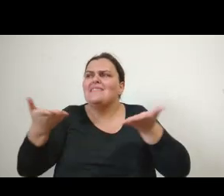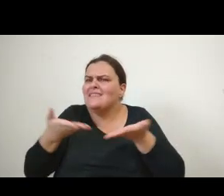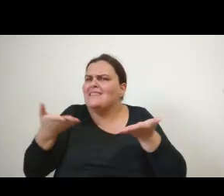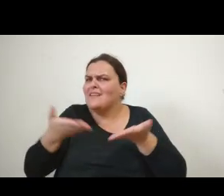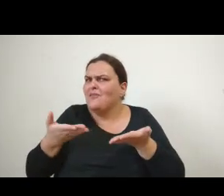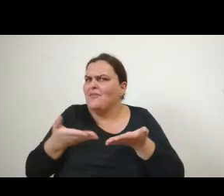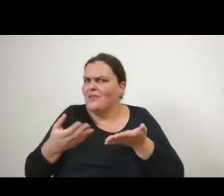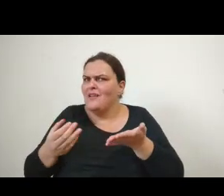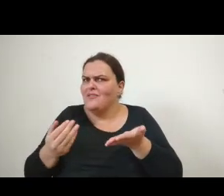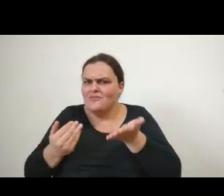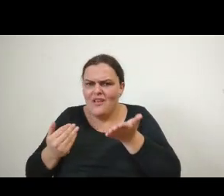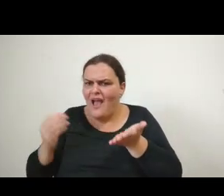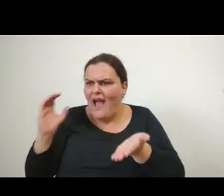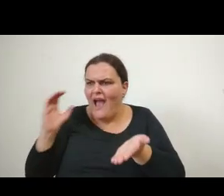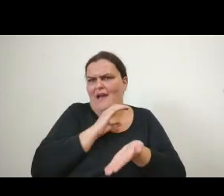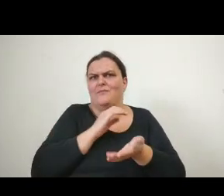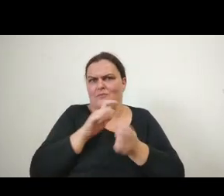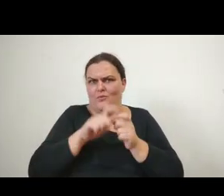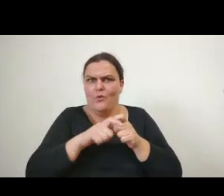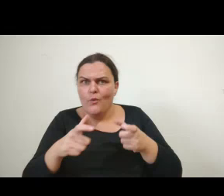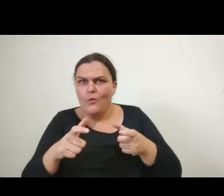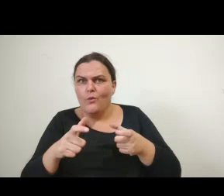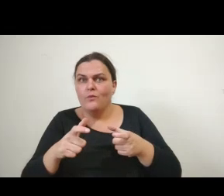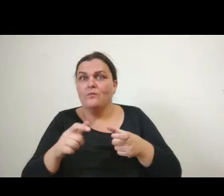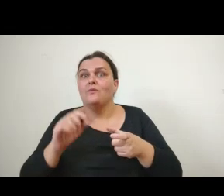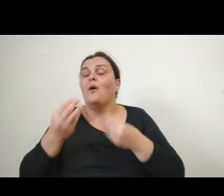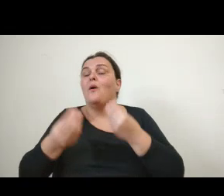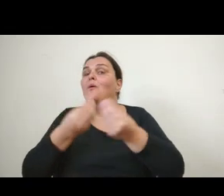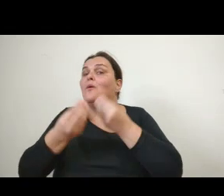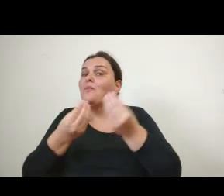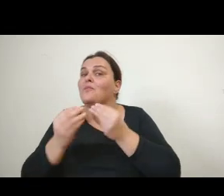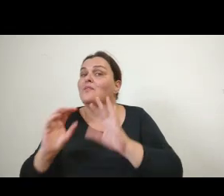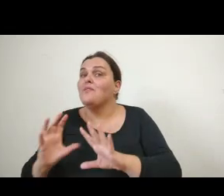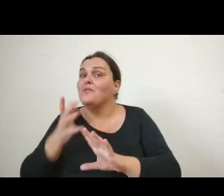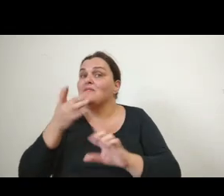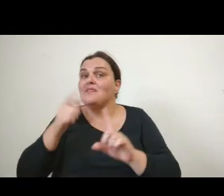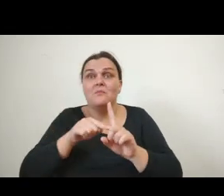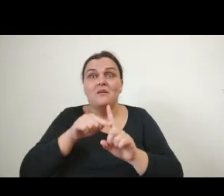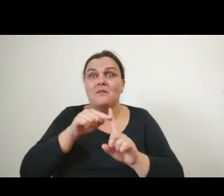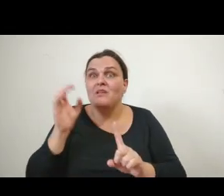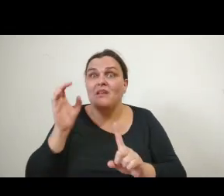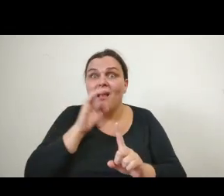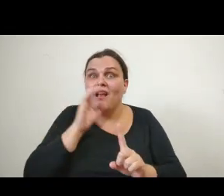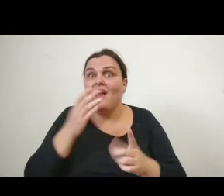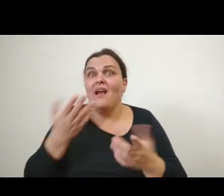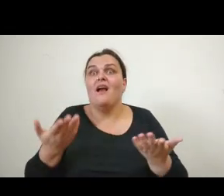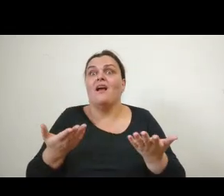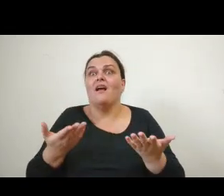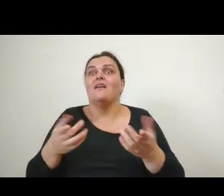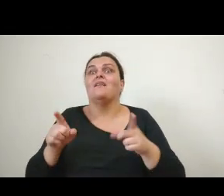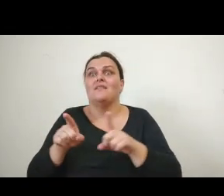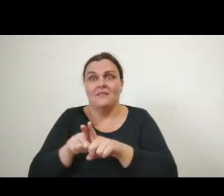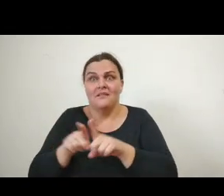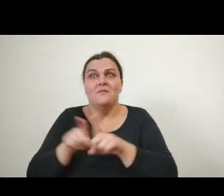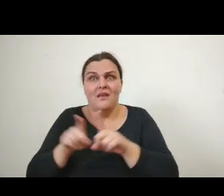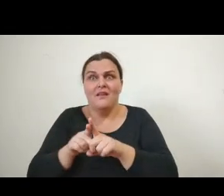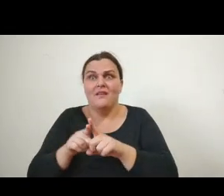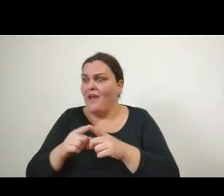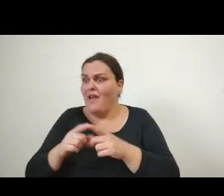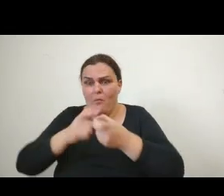né, ainda mais acelerado, especificamente, né, e principalmente em áreas urbanas,